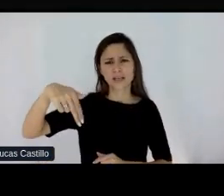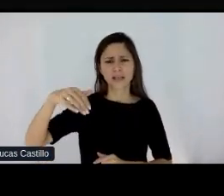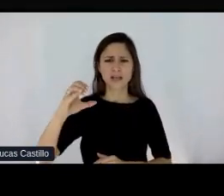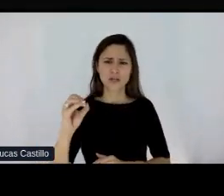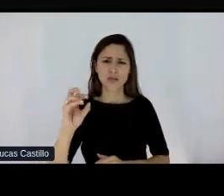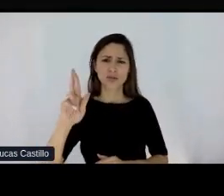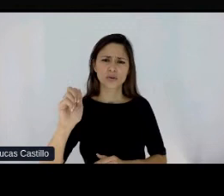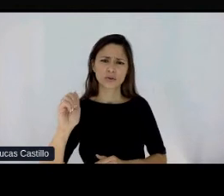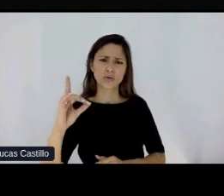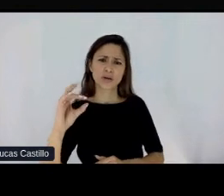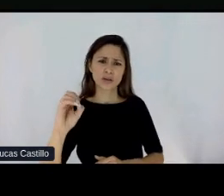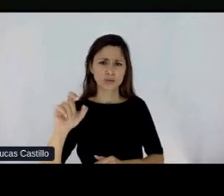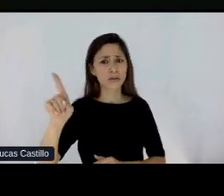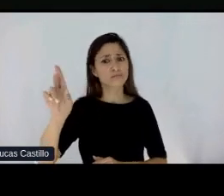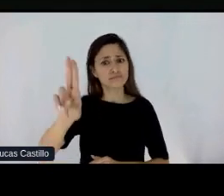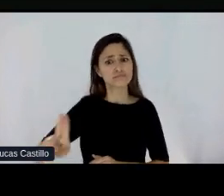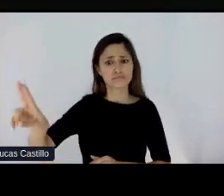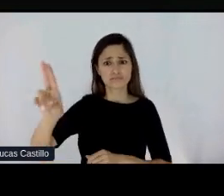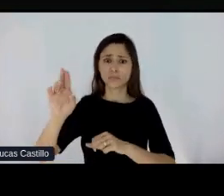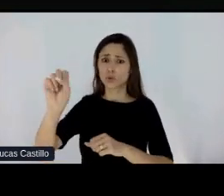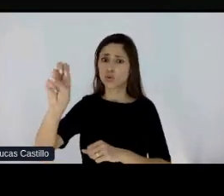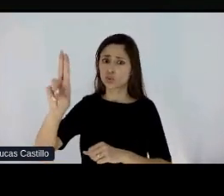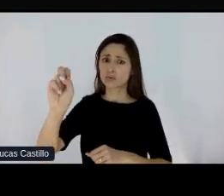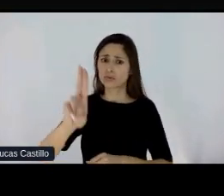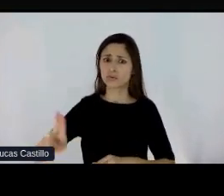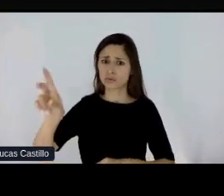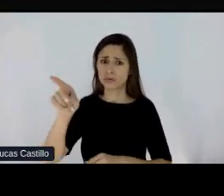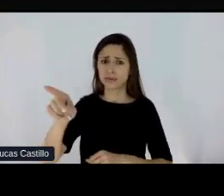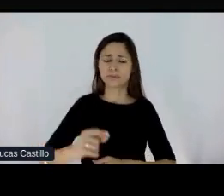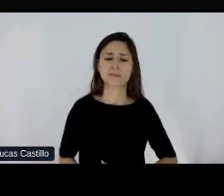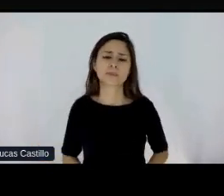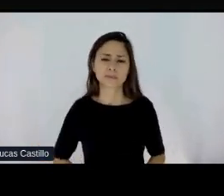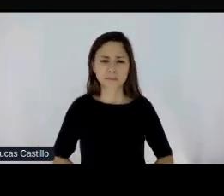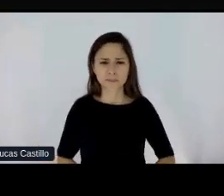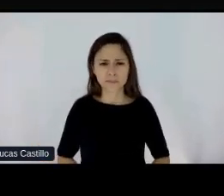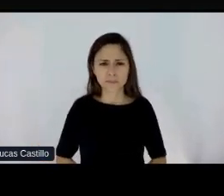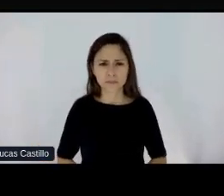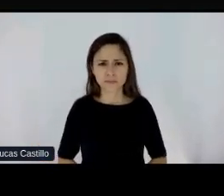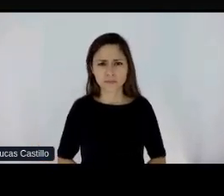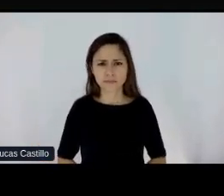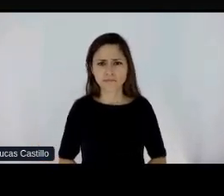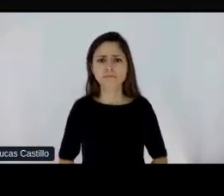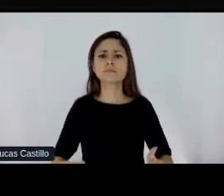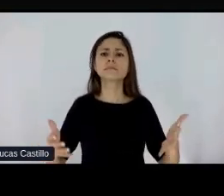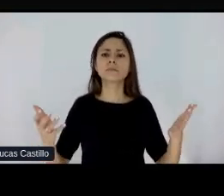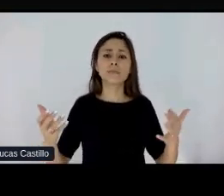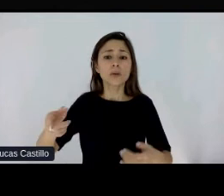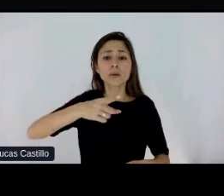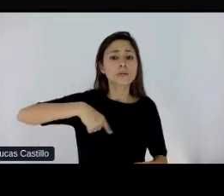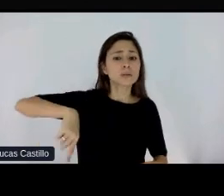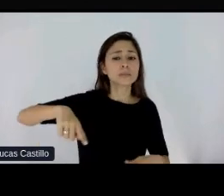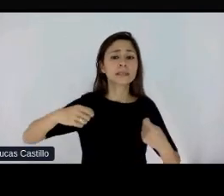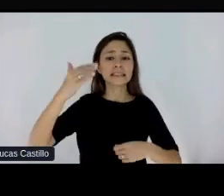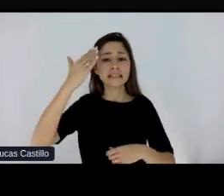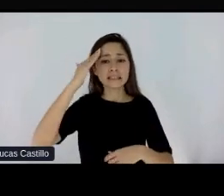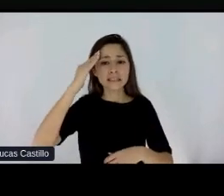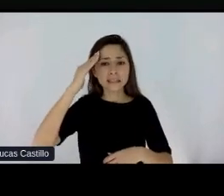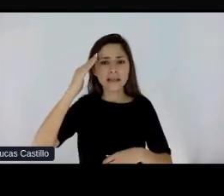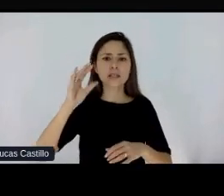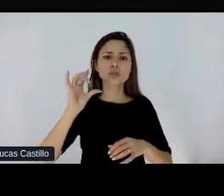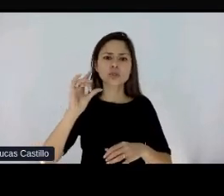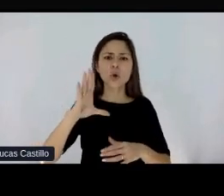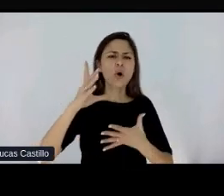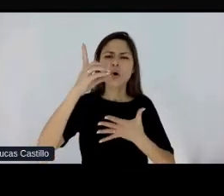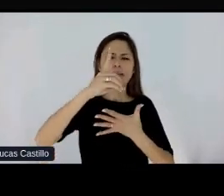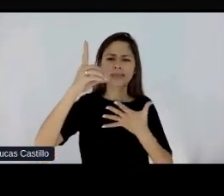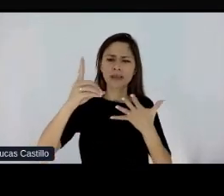ela marca ignorado na ficha da pessoa. Tá? Então, a gente começa a entender que não é só dados,